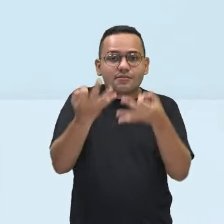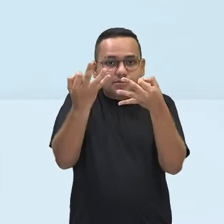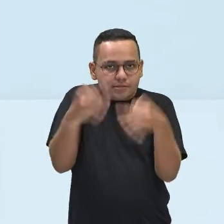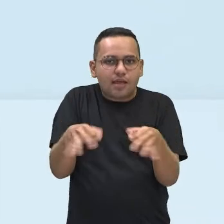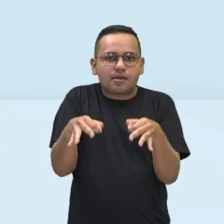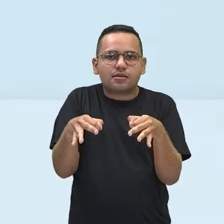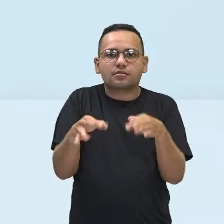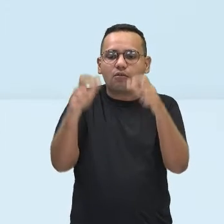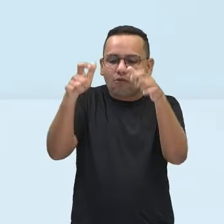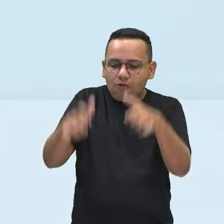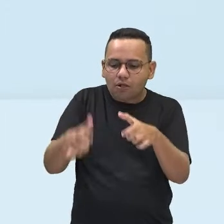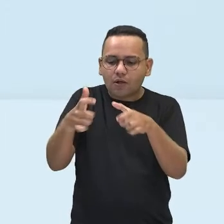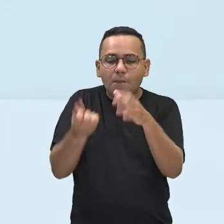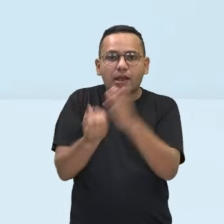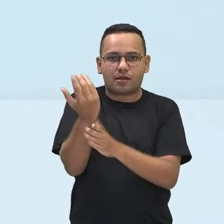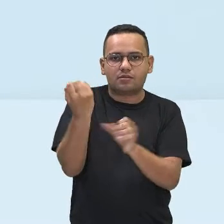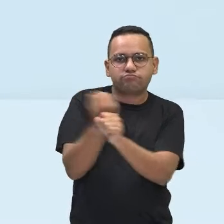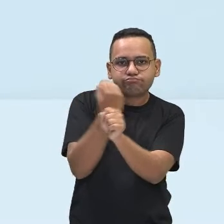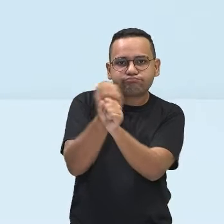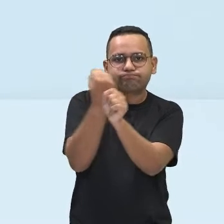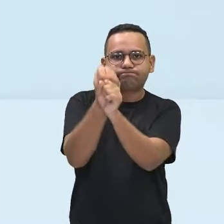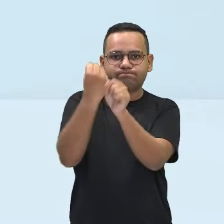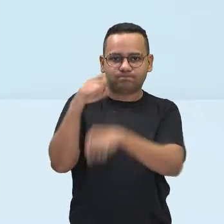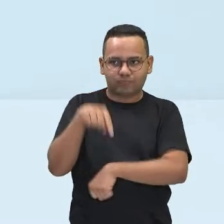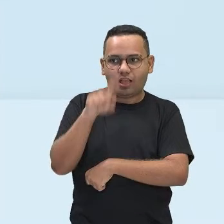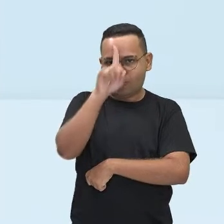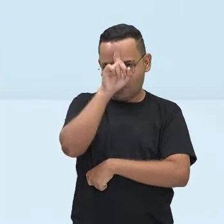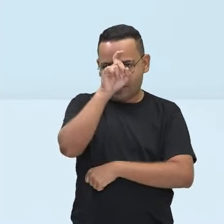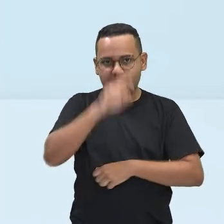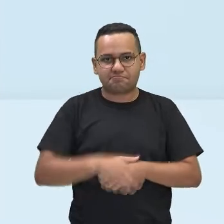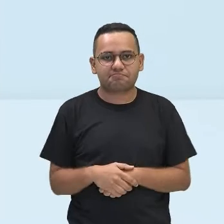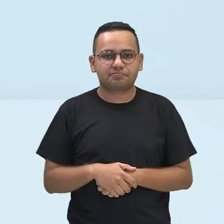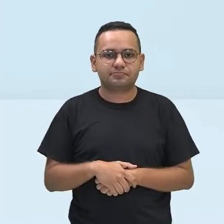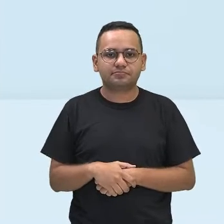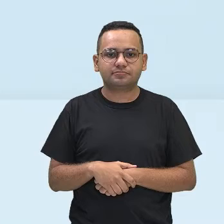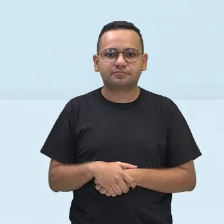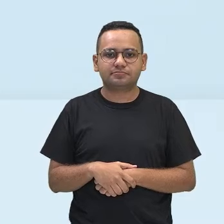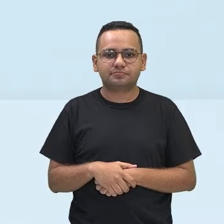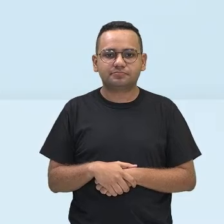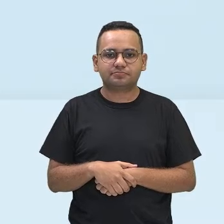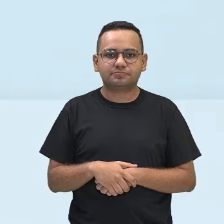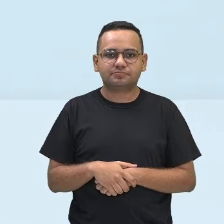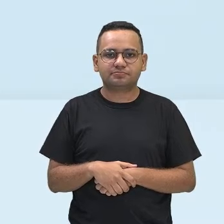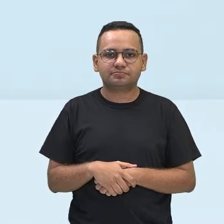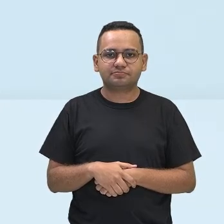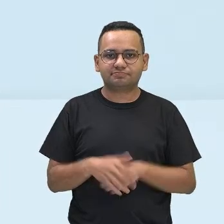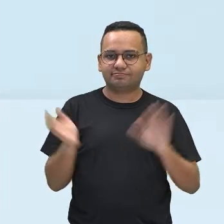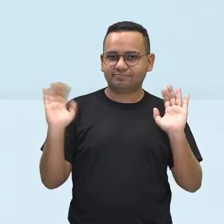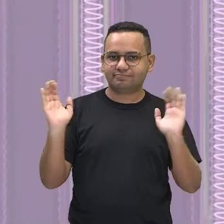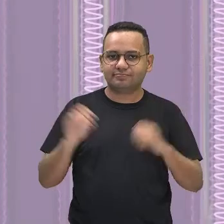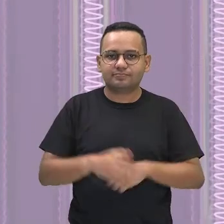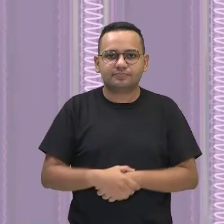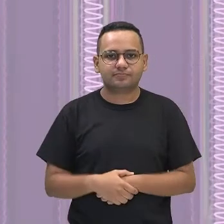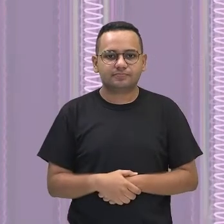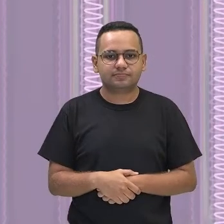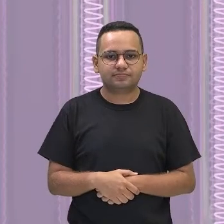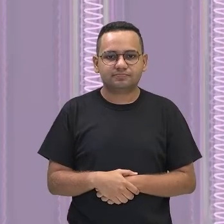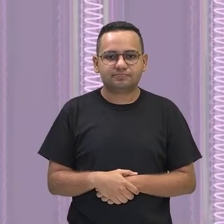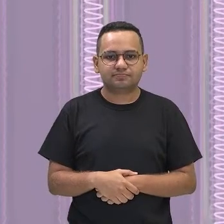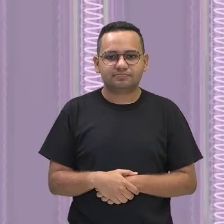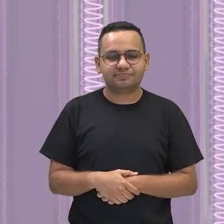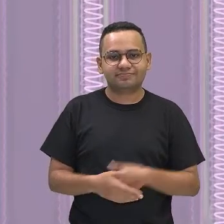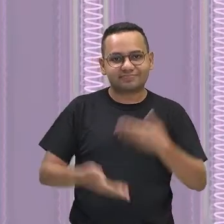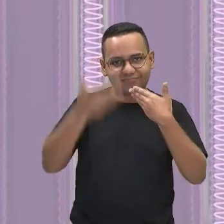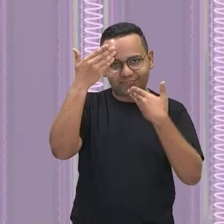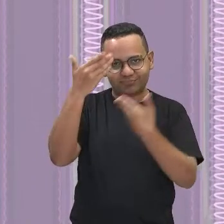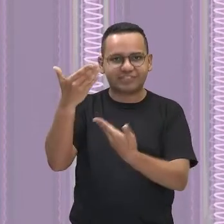o melhor local para construirmos esse novo hospital. Muito bem, tchau, tchau, até a próxima. Obrigado aí,